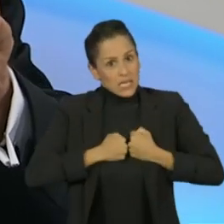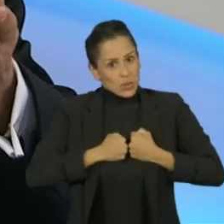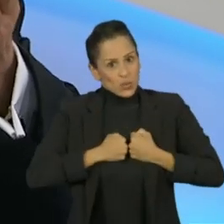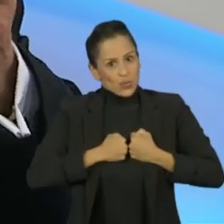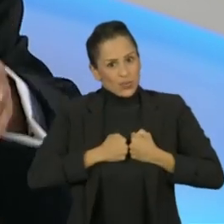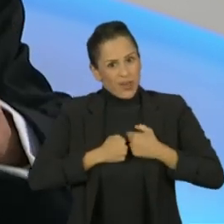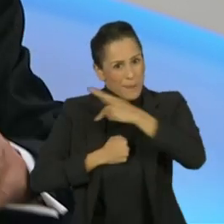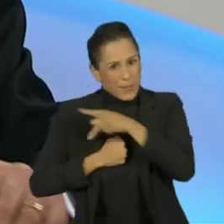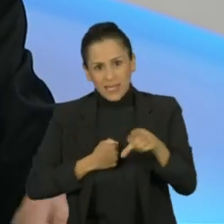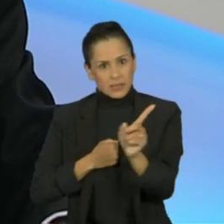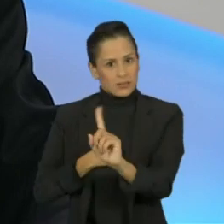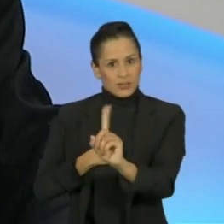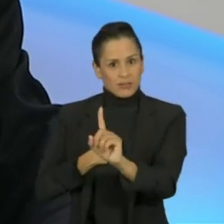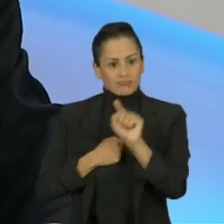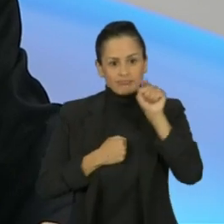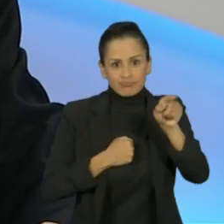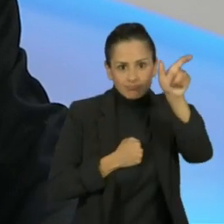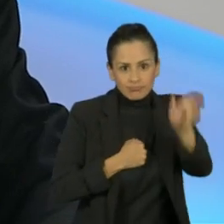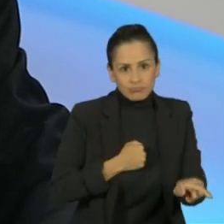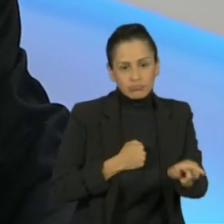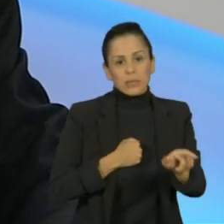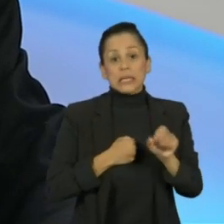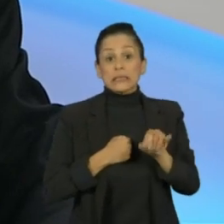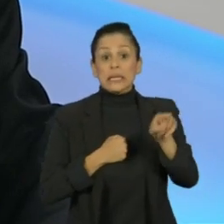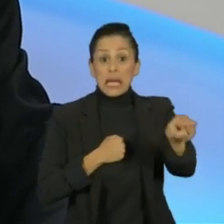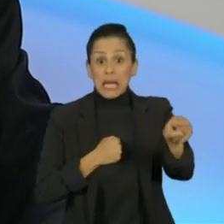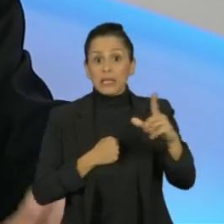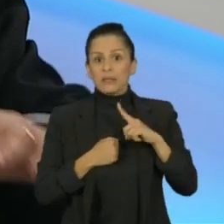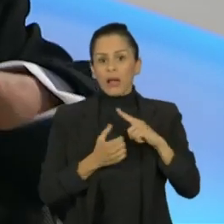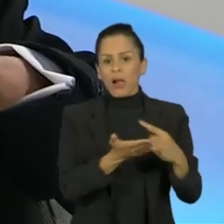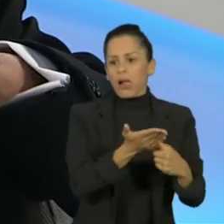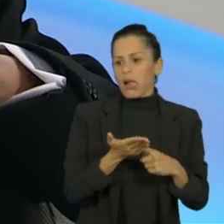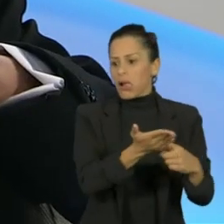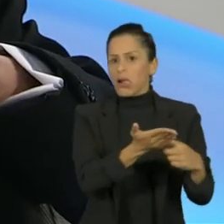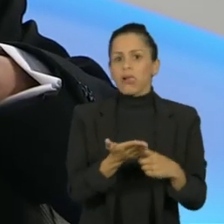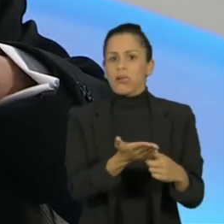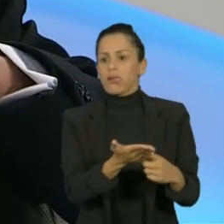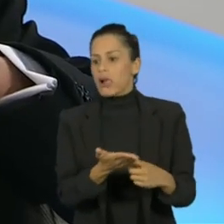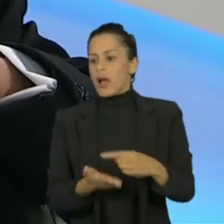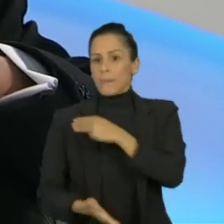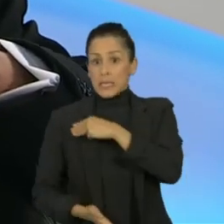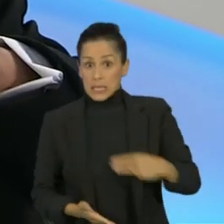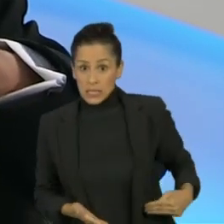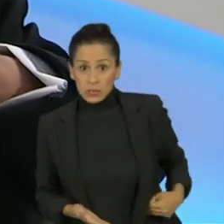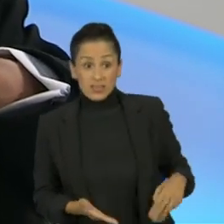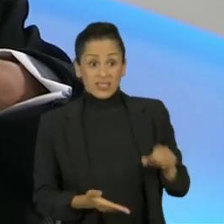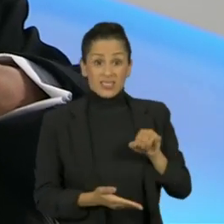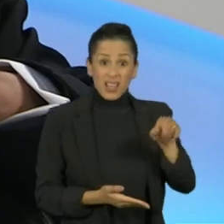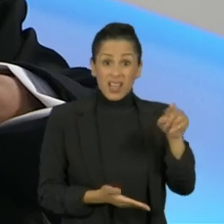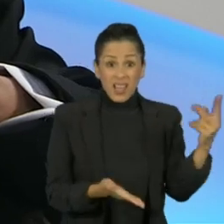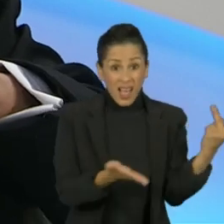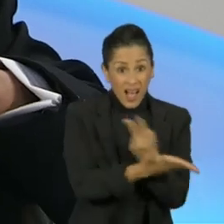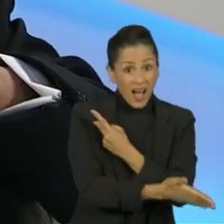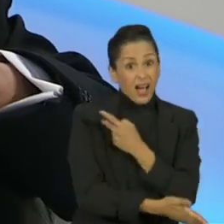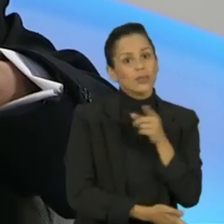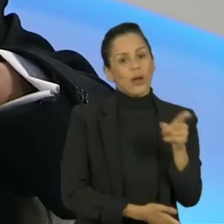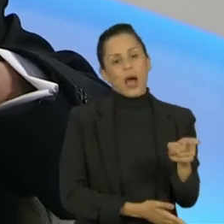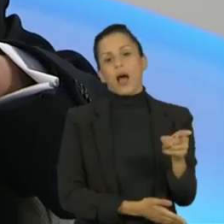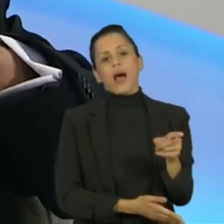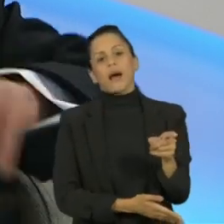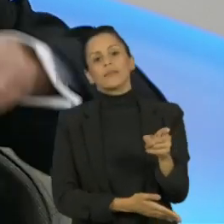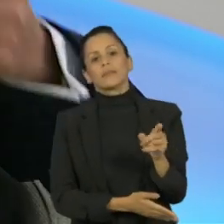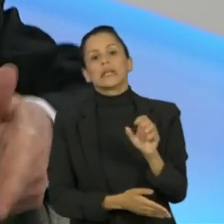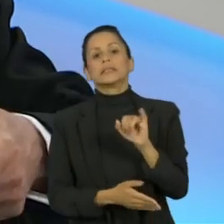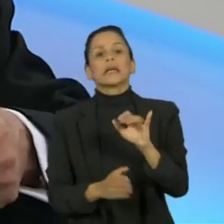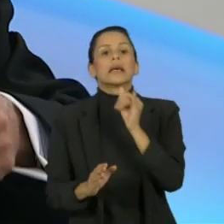pode ser destituído por um simples voto de desconfiança. No hiperpresidencialismo, você só pode destituir um presidente